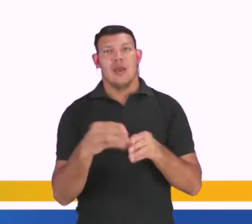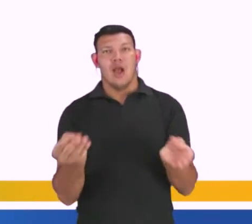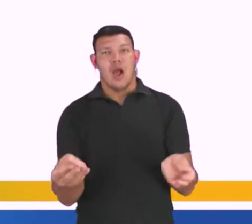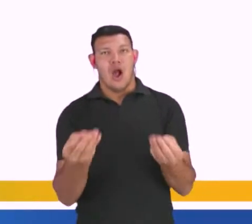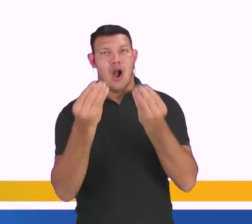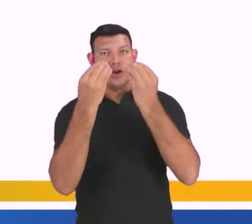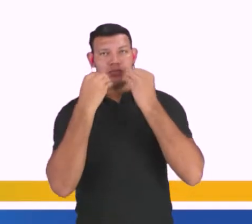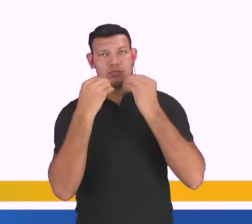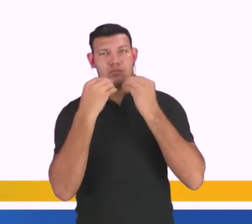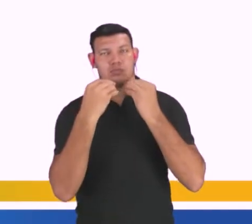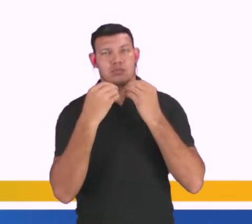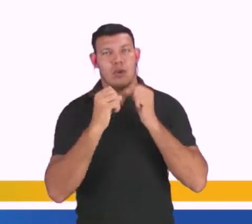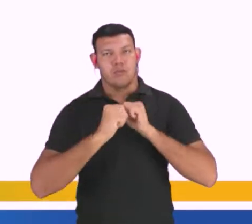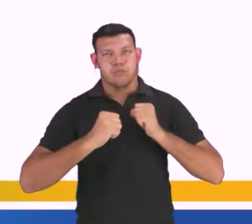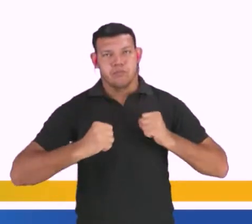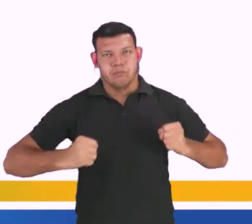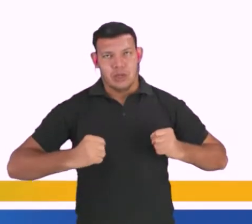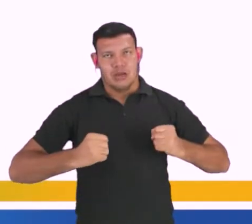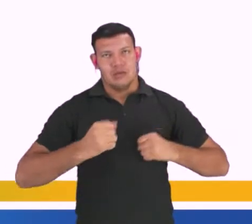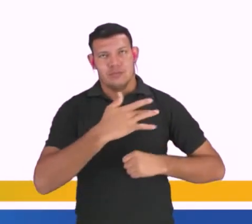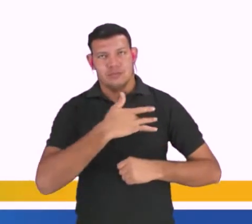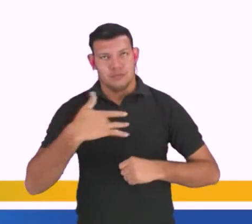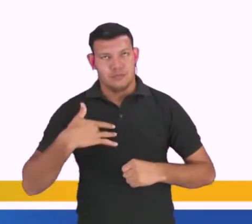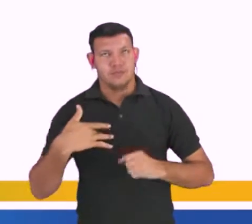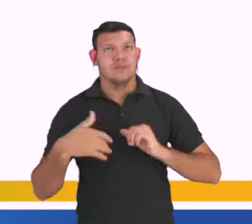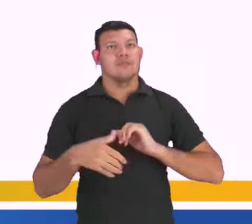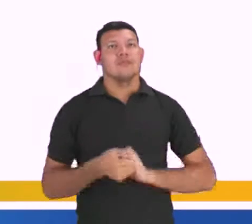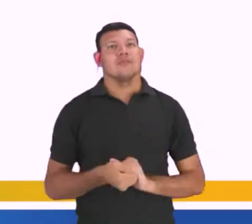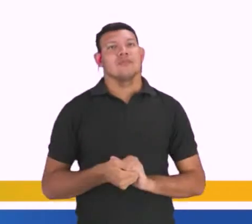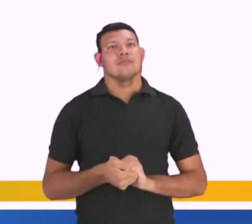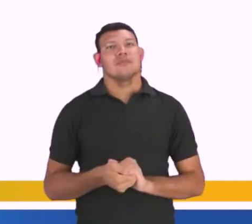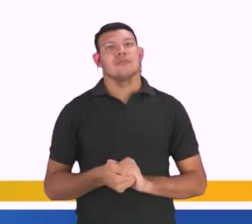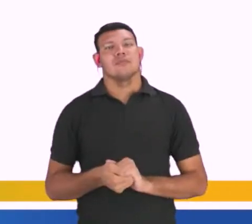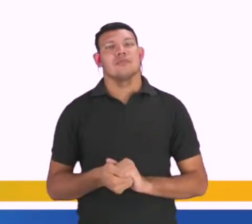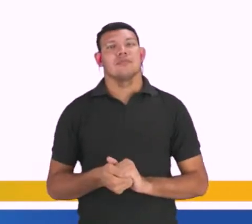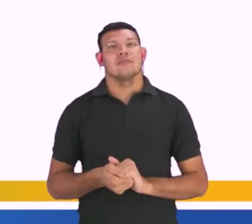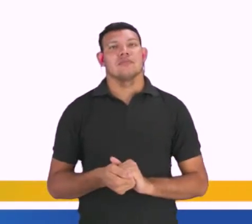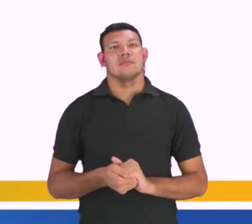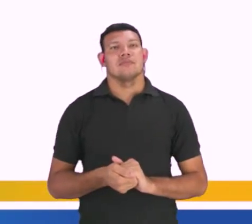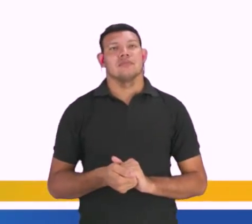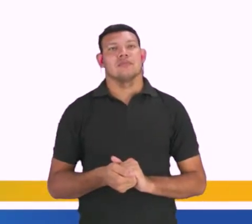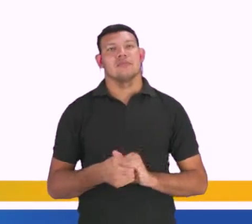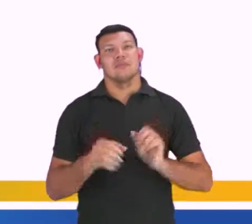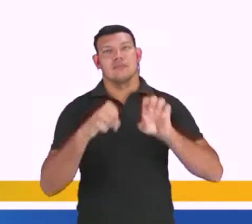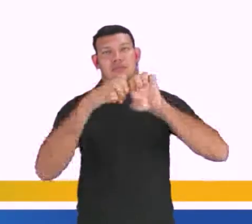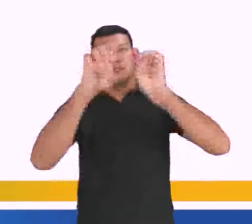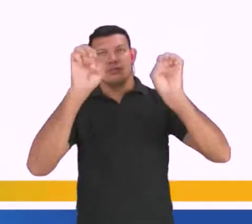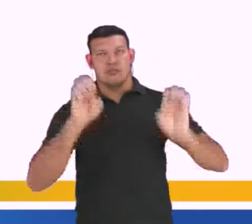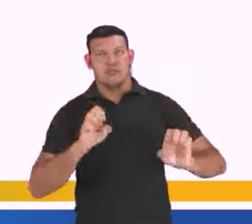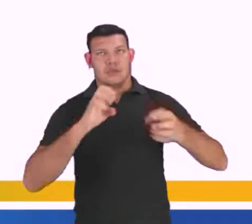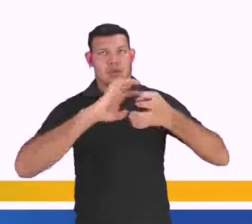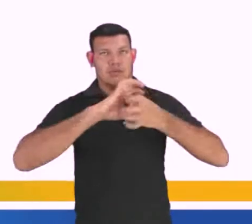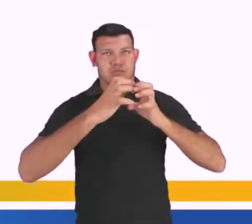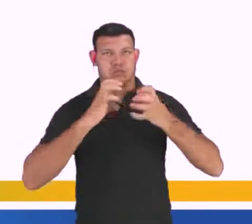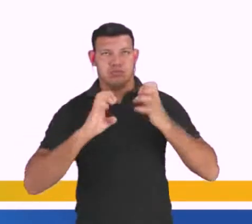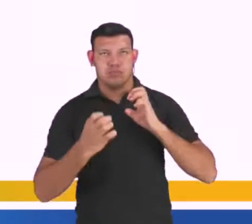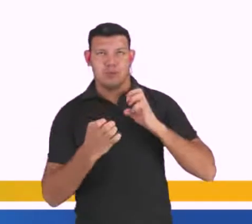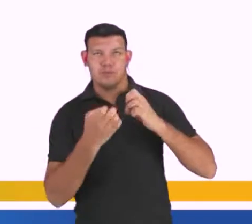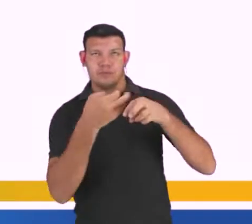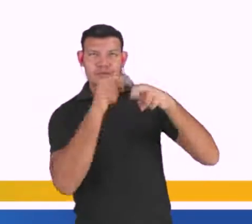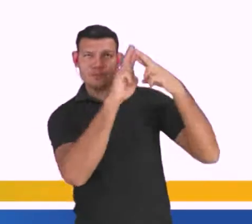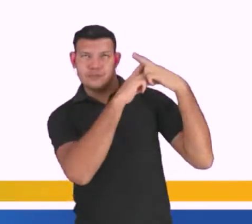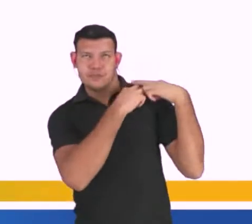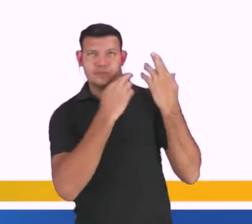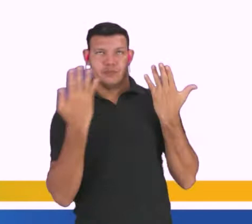bioquímica conta a estrutura molecular e a função metabólica das proteínas. Nós temos